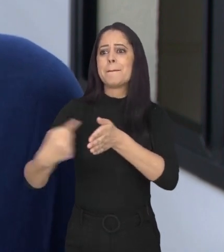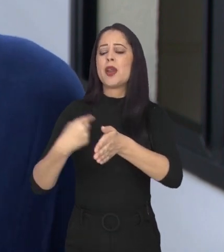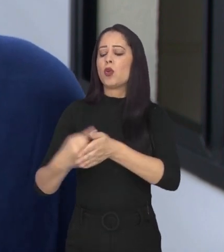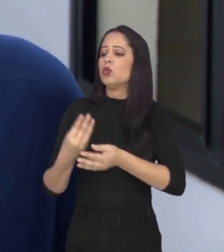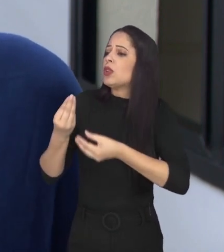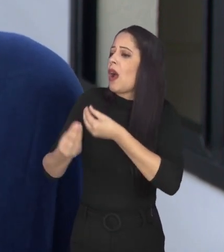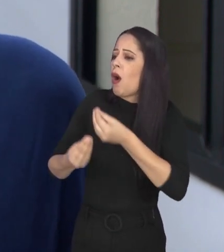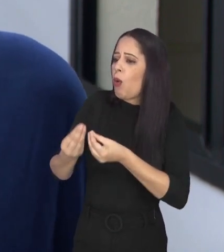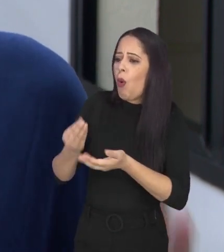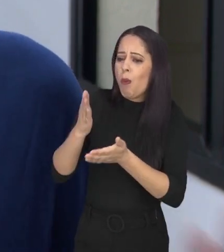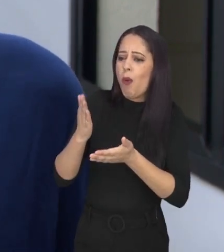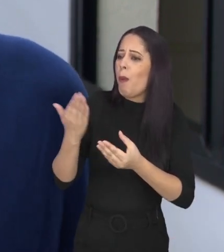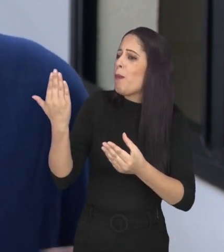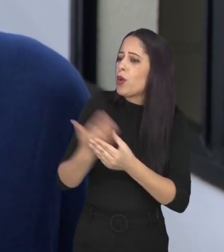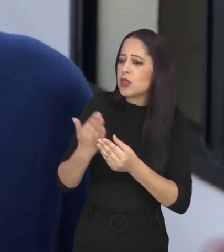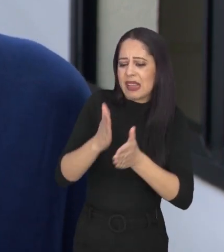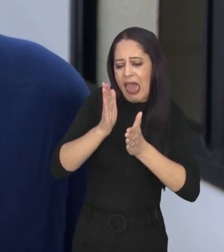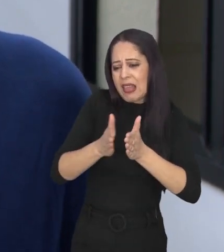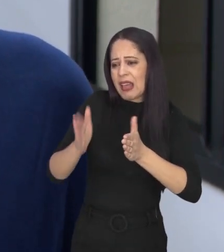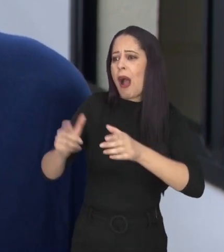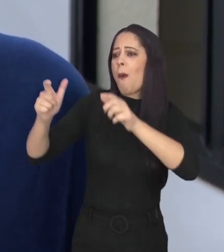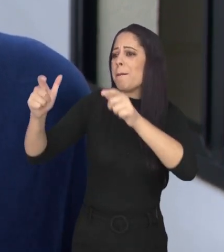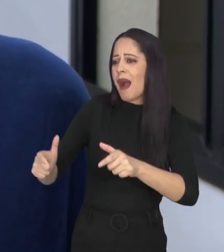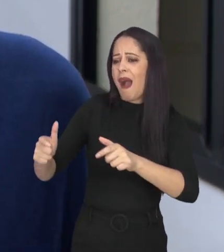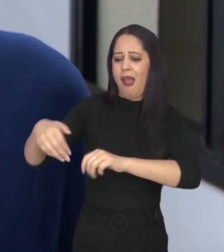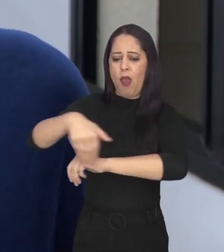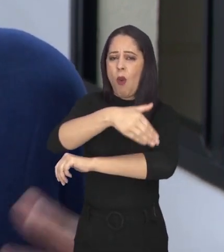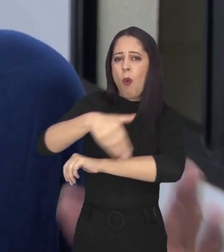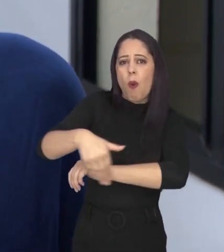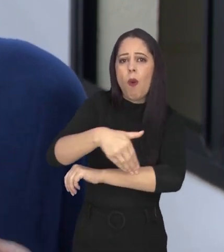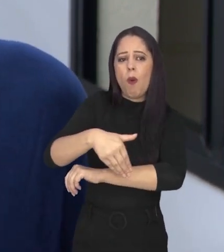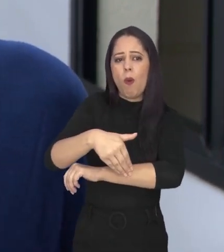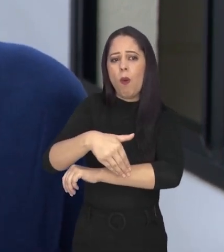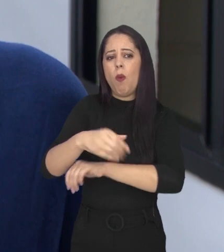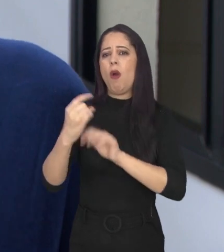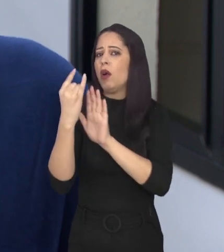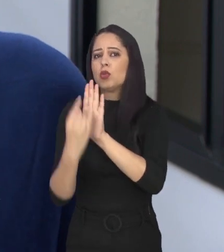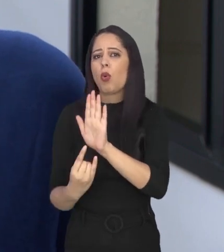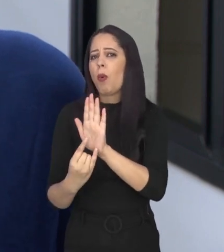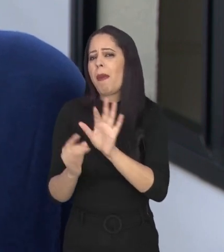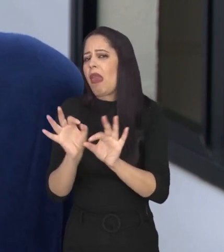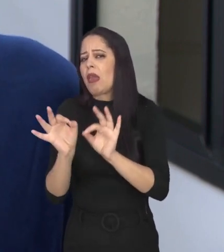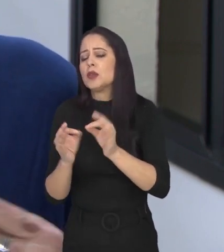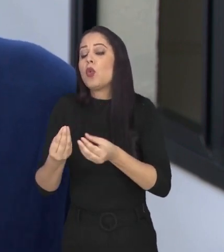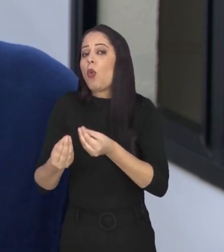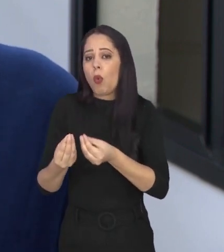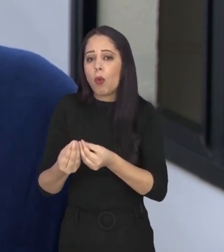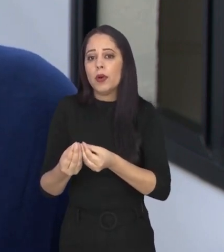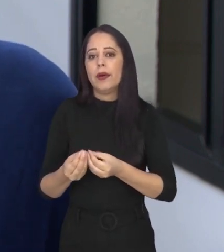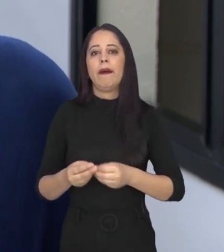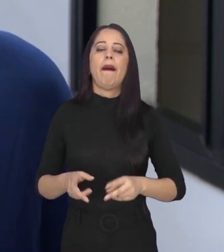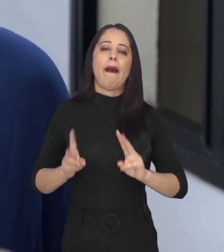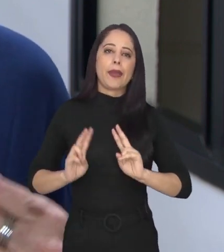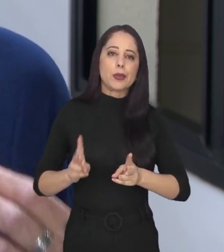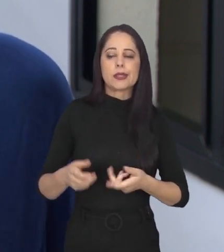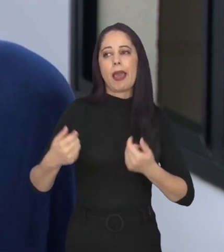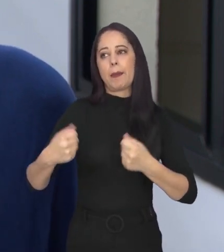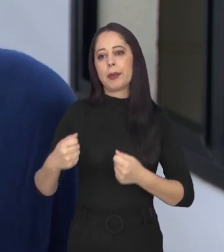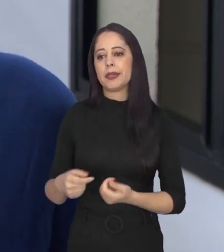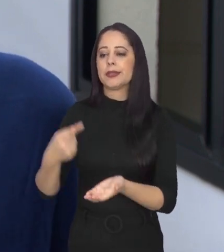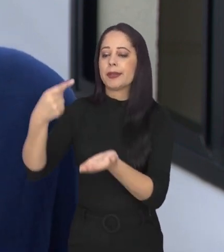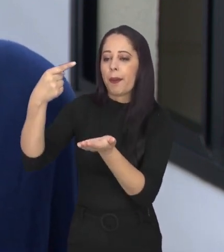como que está o processo de regularização de determinado bairro, rua ou região. E daí você tem que marcar, porque você